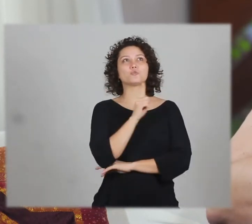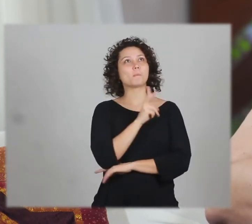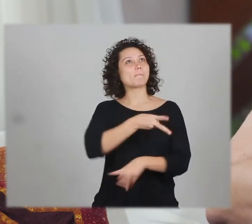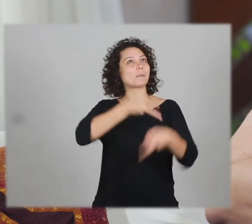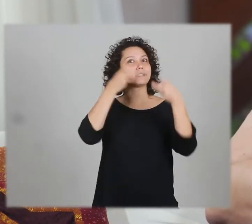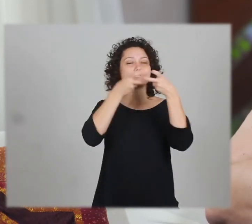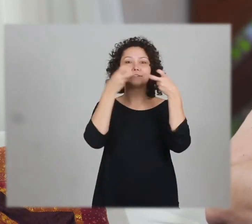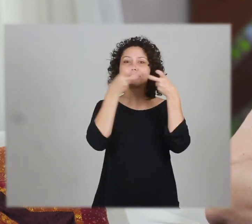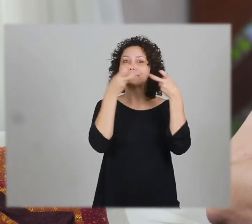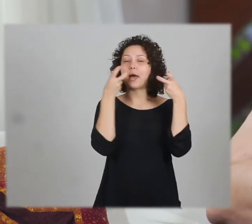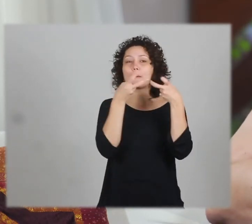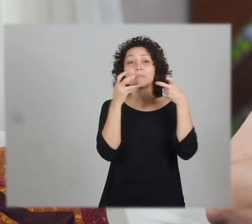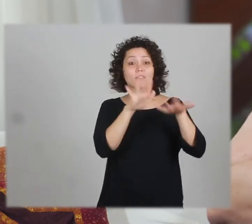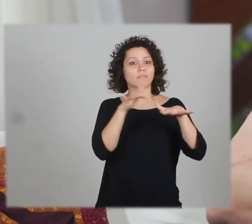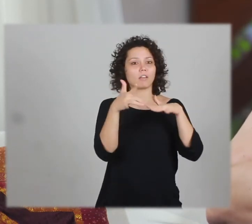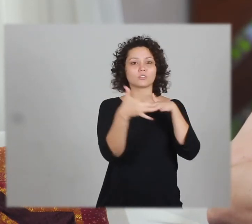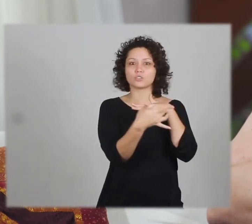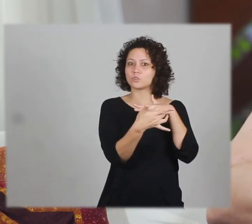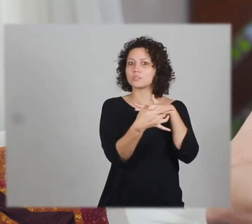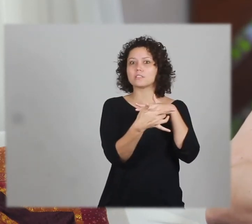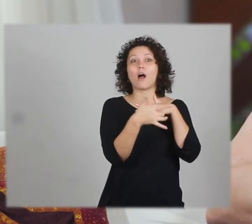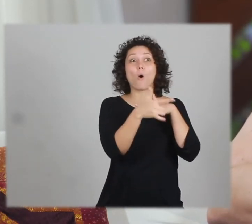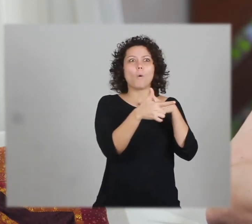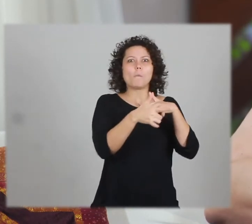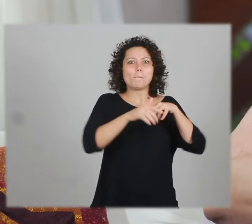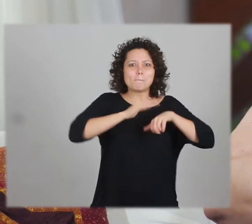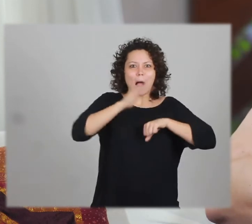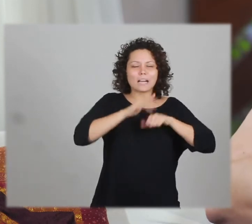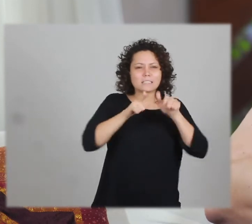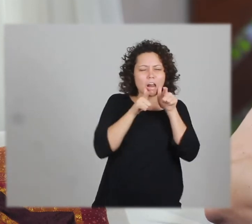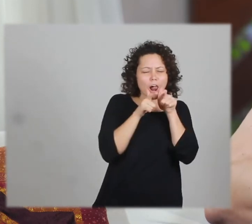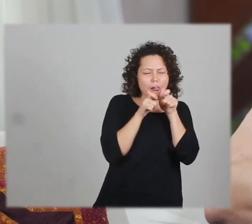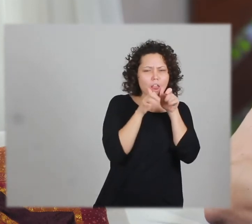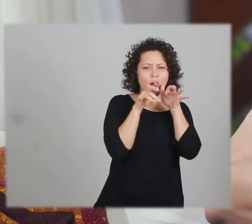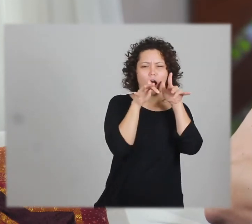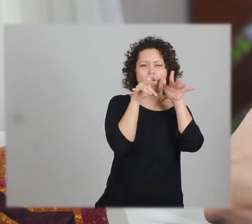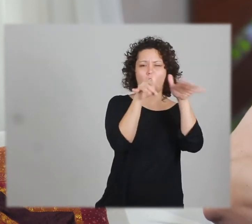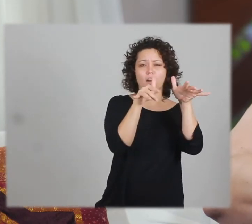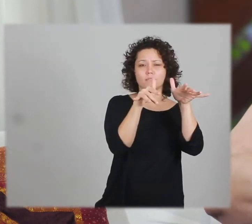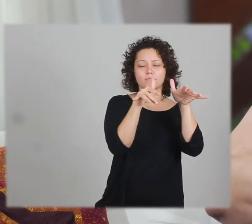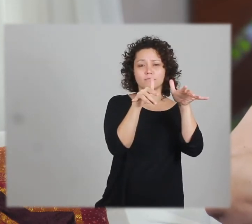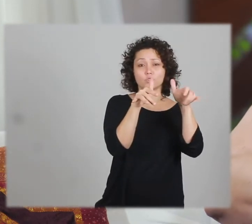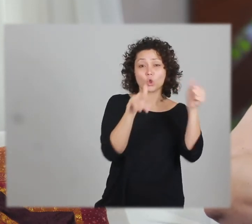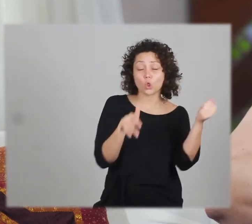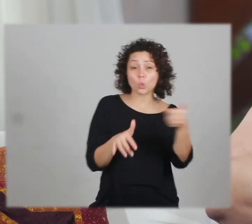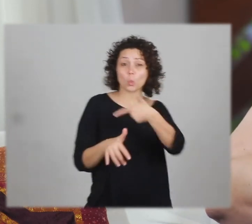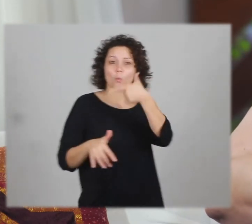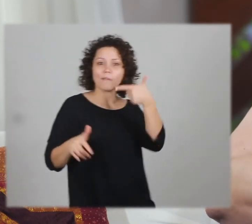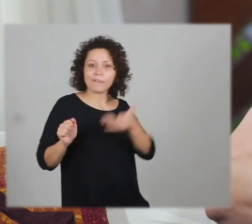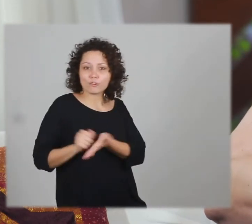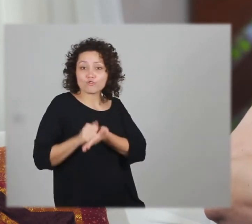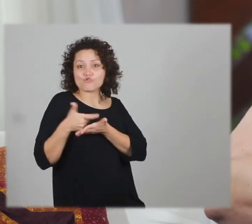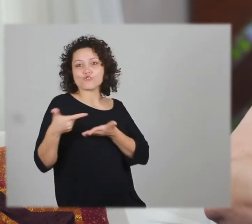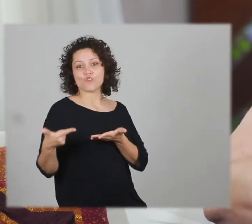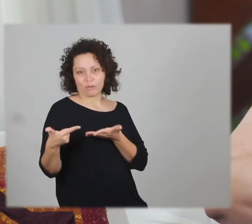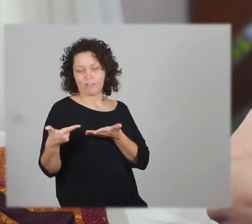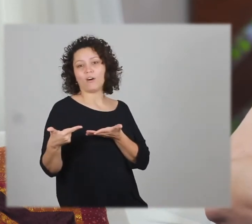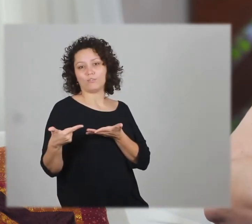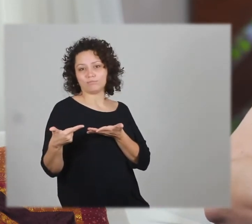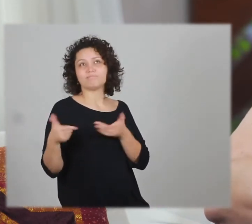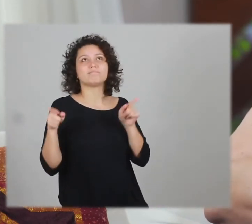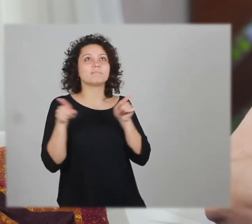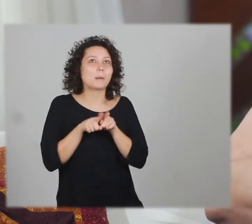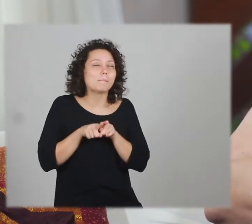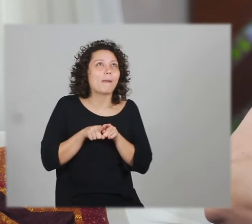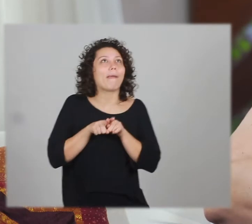maior repercussão do que uma tiragem de jornal, né? Jornal em papel, ou até mesmo de leitura de